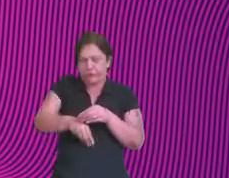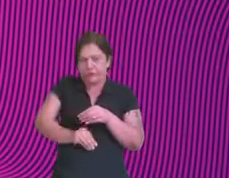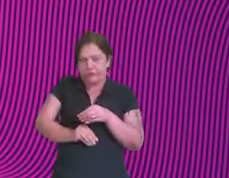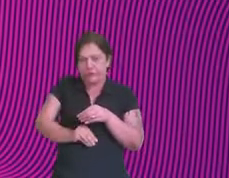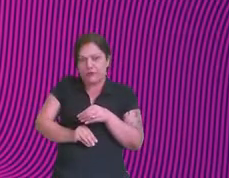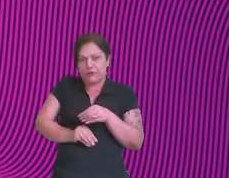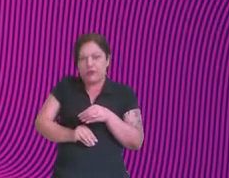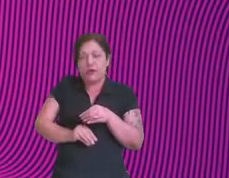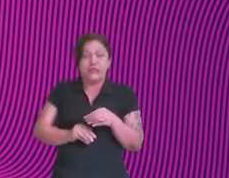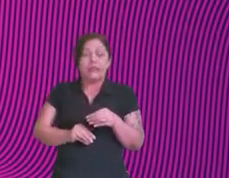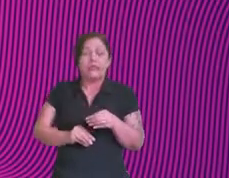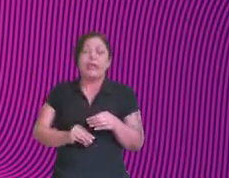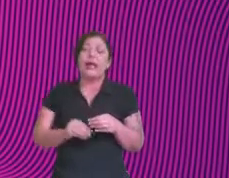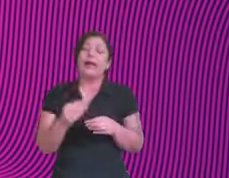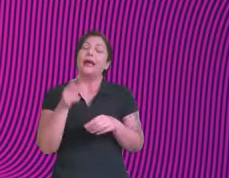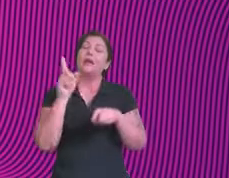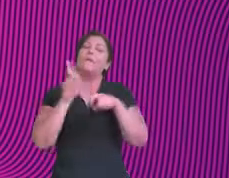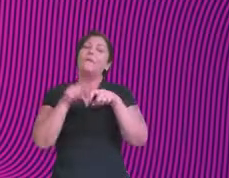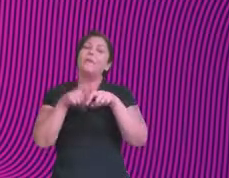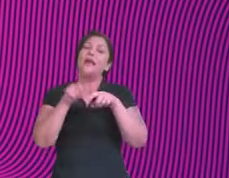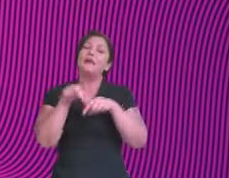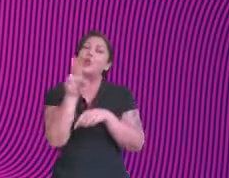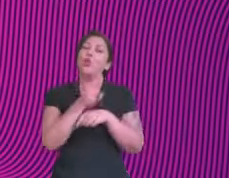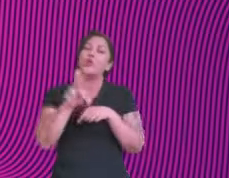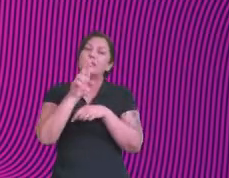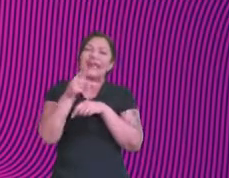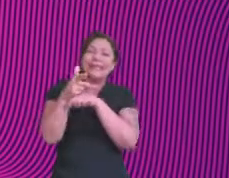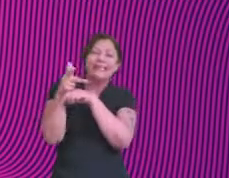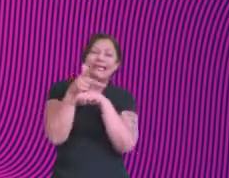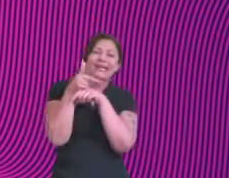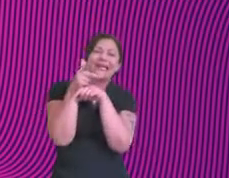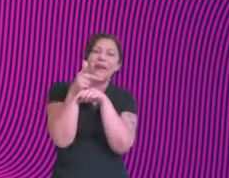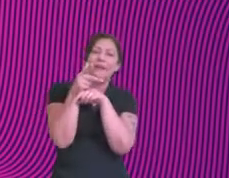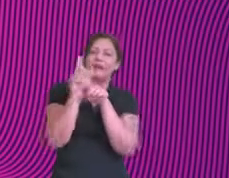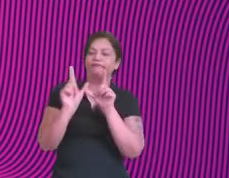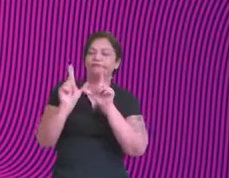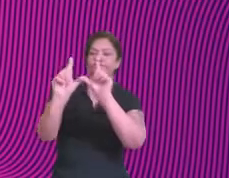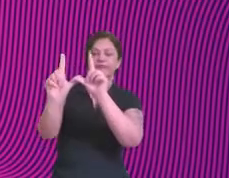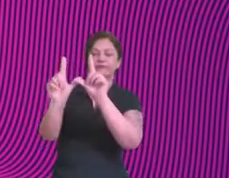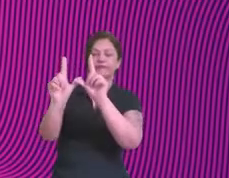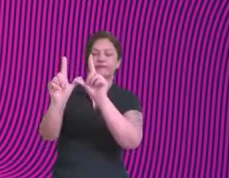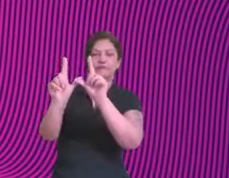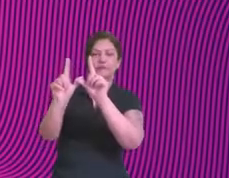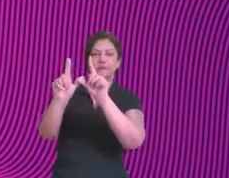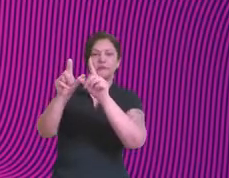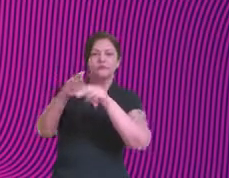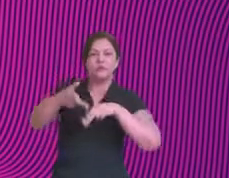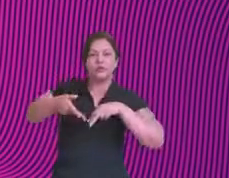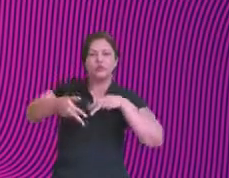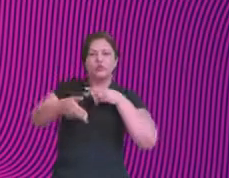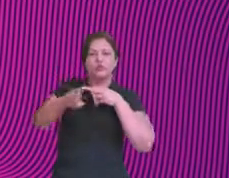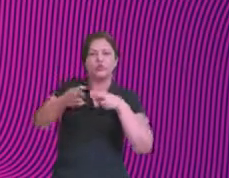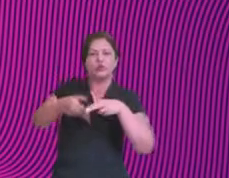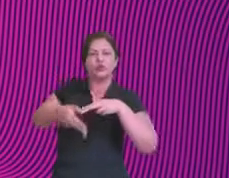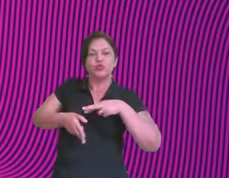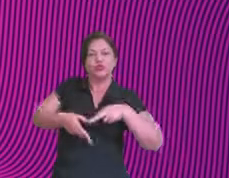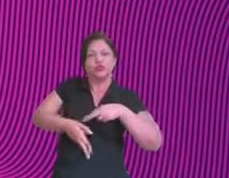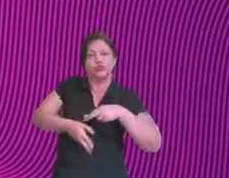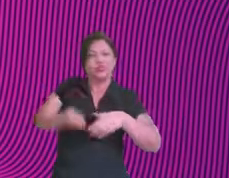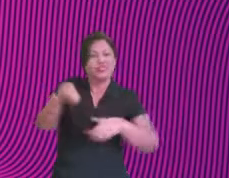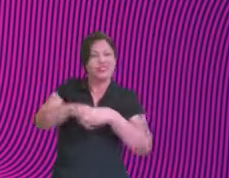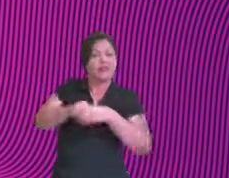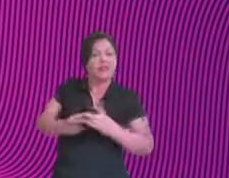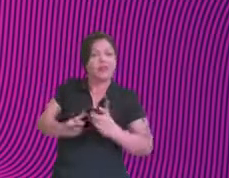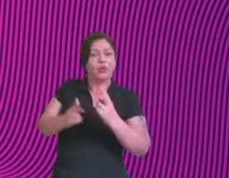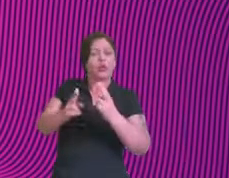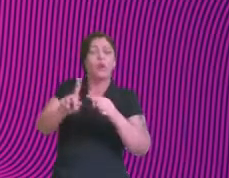caldeirão, que você mexe a mão. Então, assim, isso é muito preferência, não tem melhor ou pior. O que tem, vamos dizer, oxaliplatina de dose,